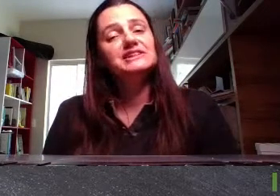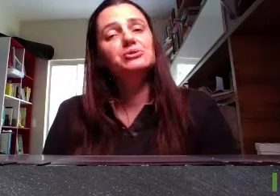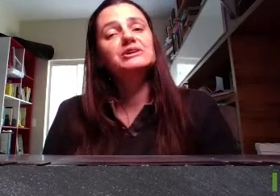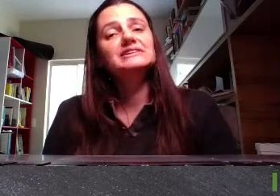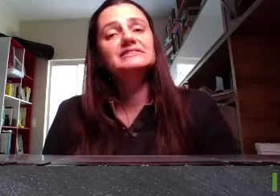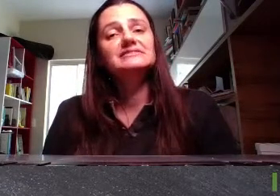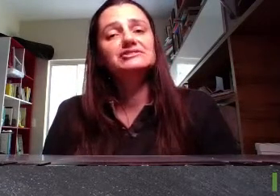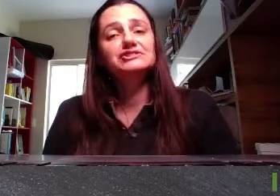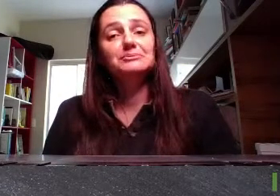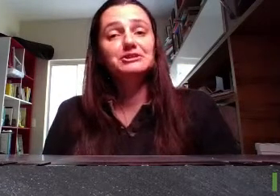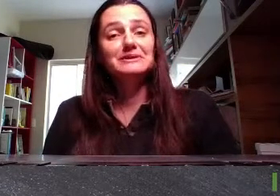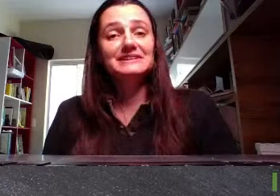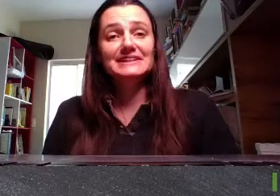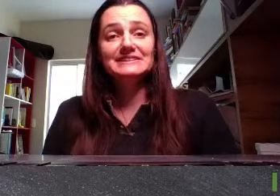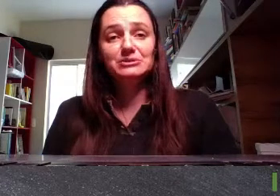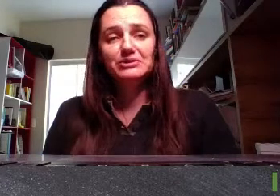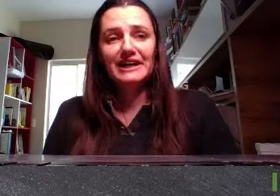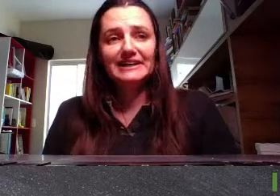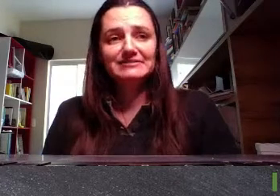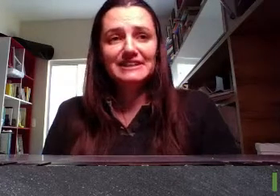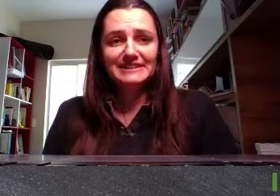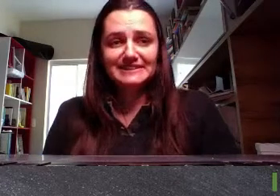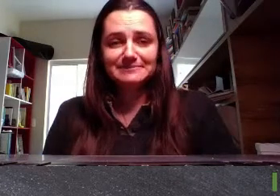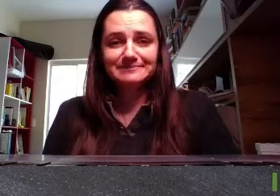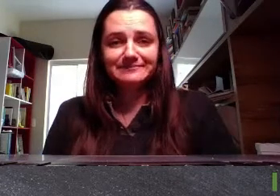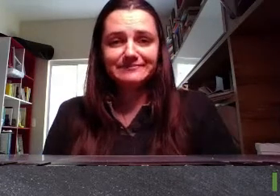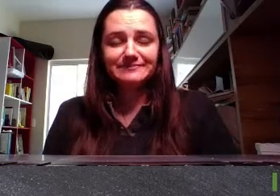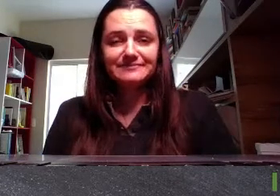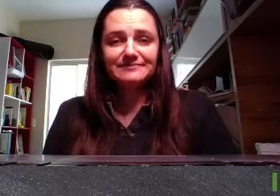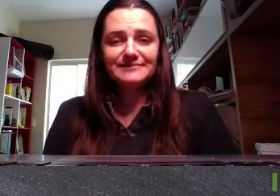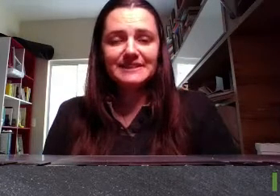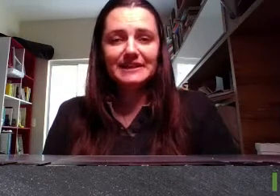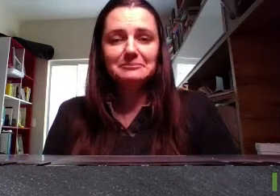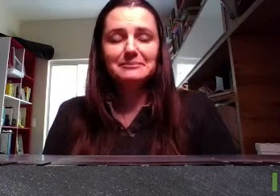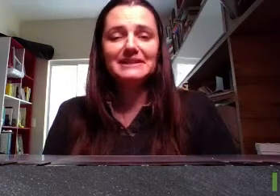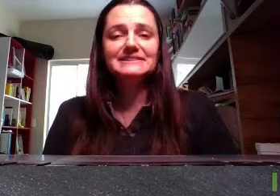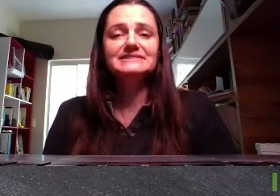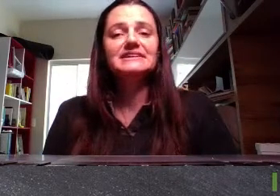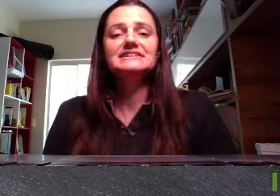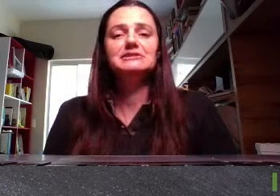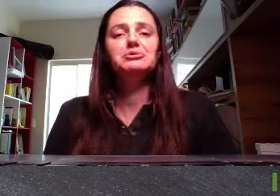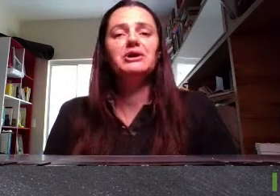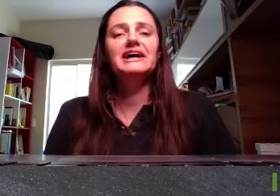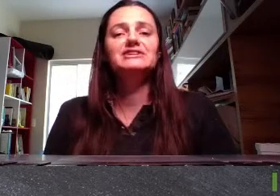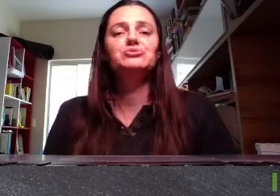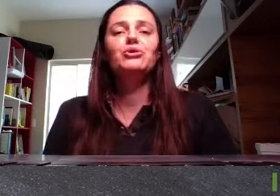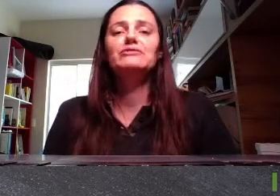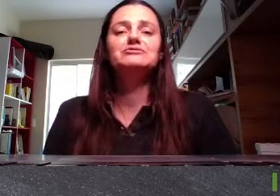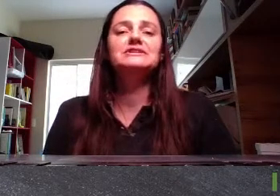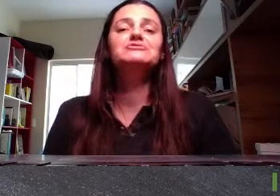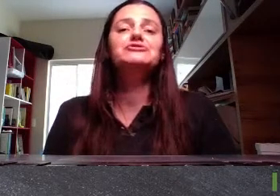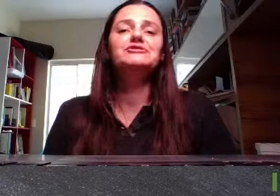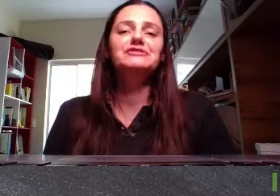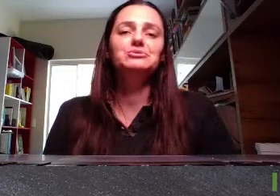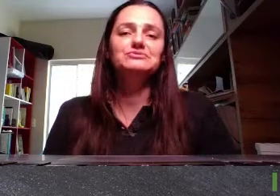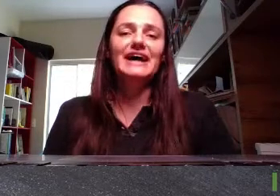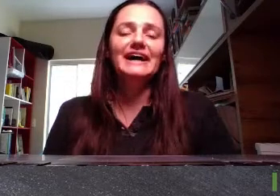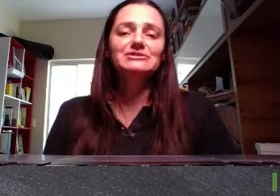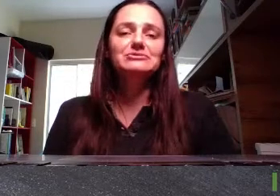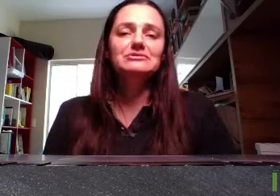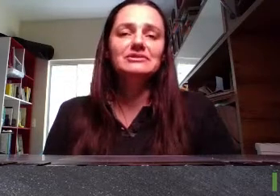utilizar progesterona, justamente para tentar segurar a gravidez, tá? Mas, se por um acaso o óvulo não